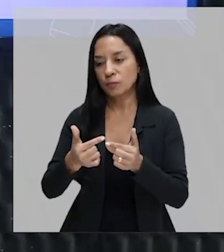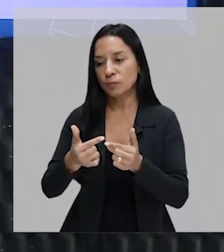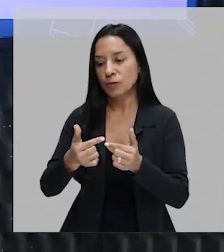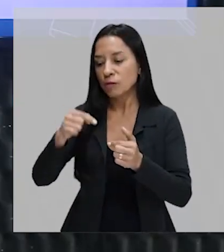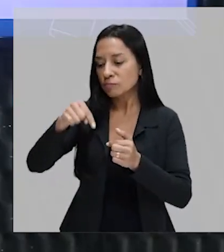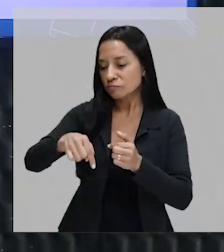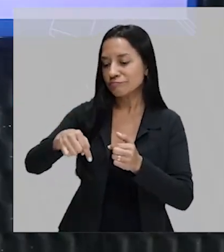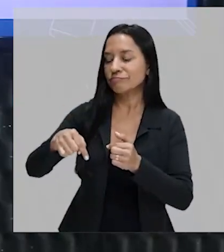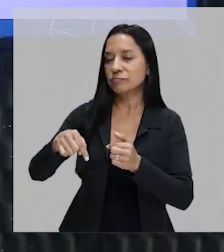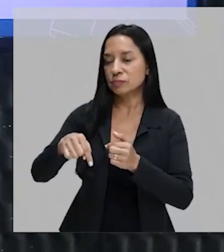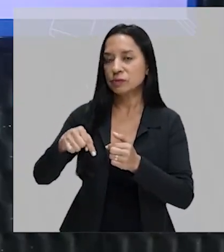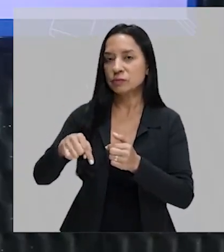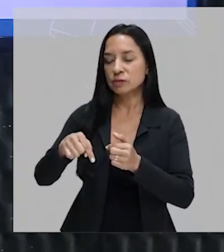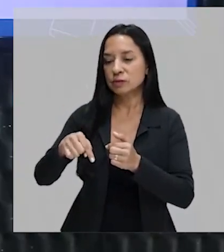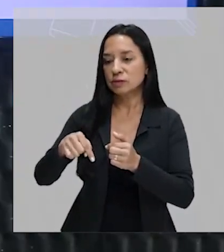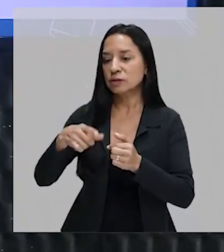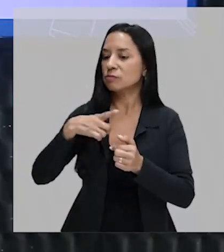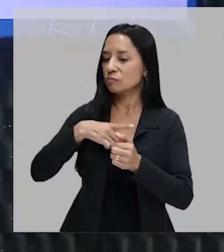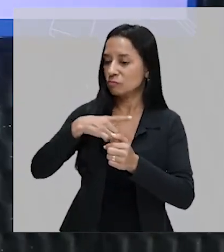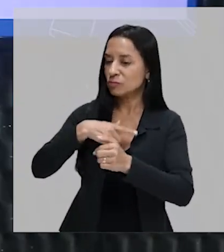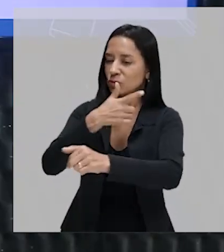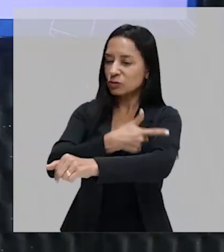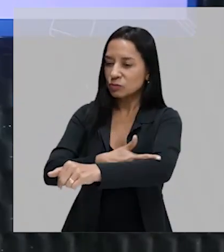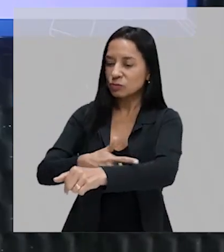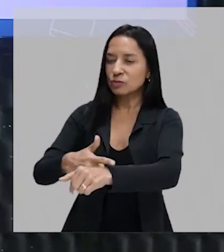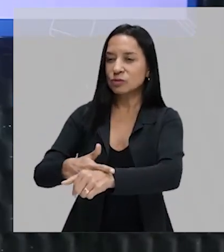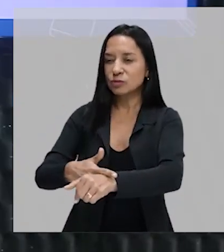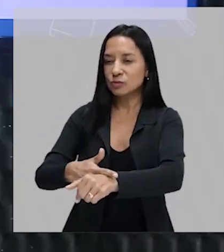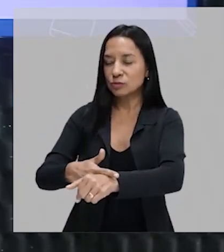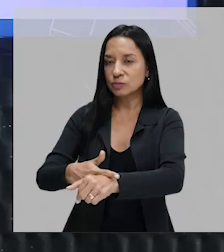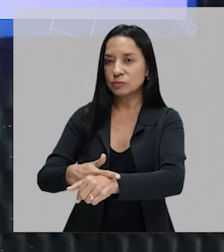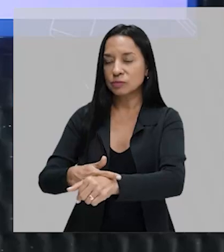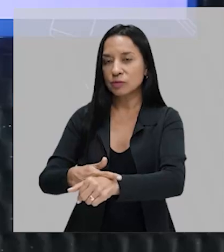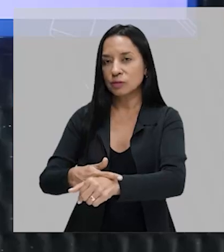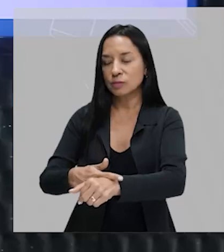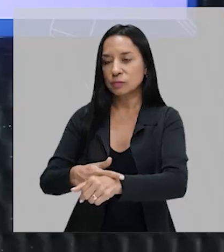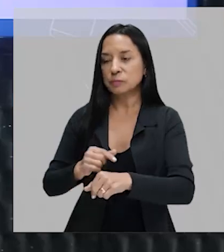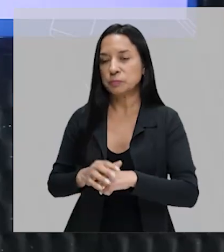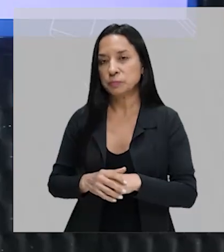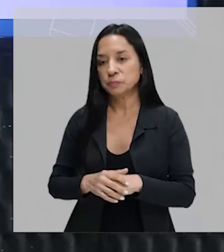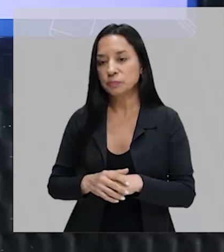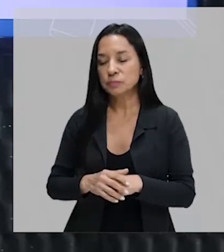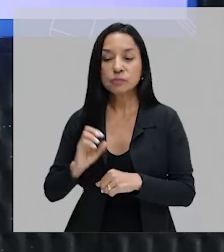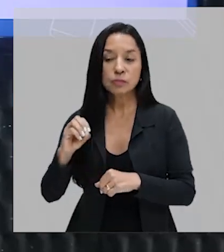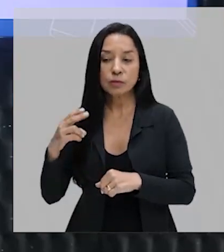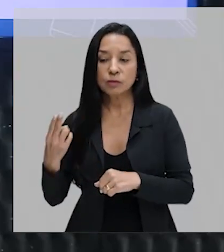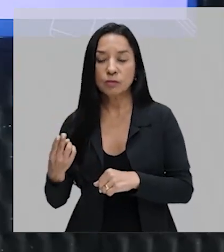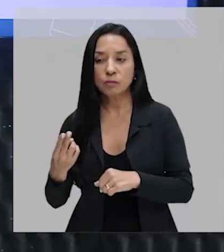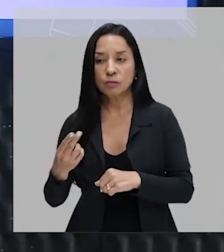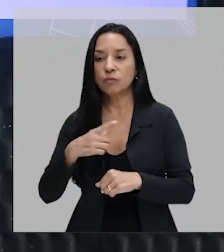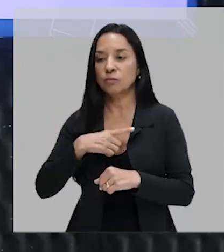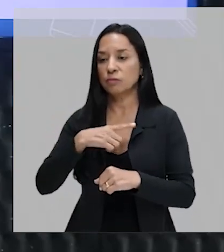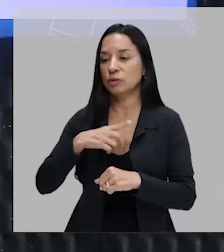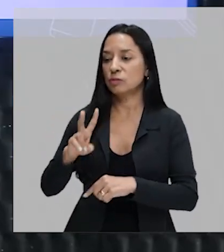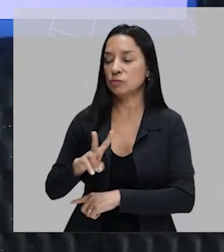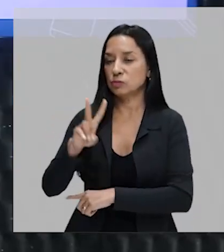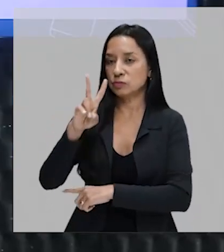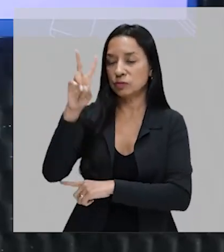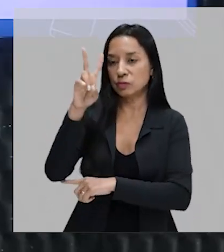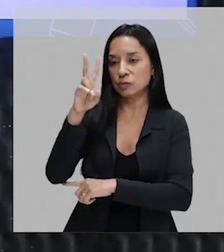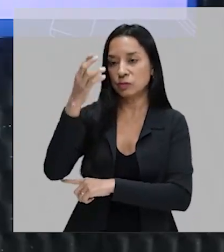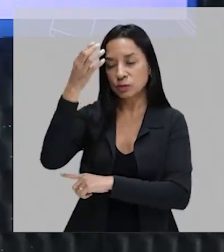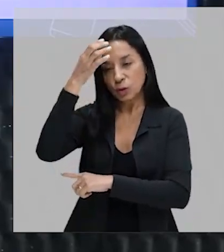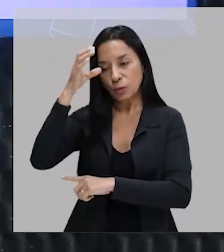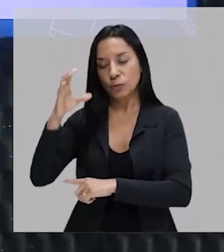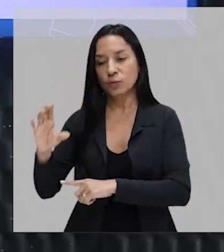para, dentro dessas terras, manter suas tradições, seus hábitos, seus costumes, ou seja, manter seus valores culturais,